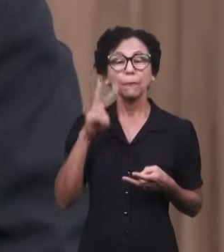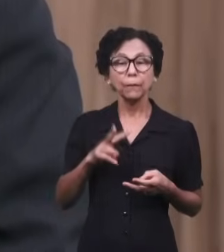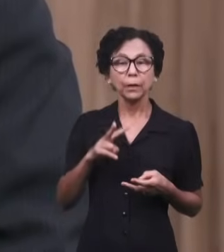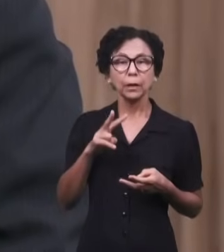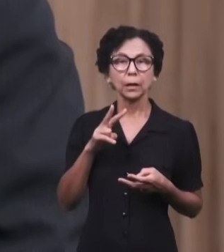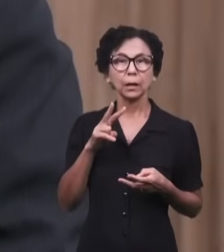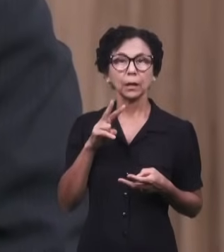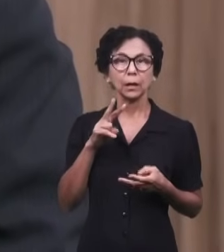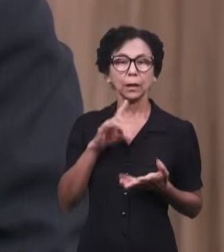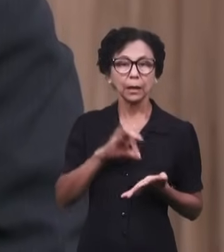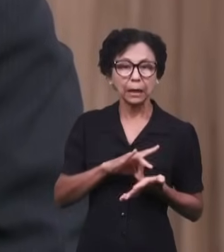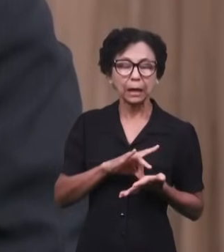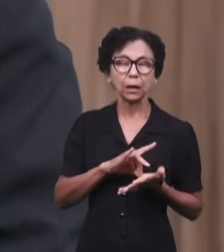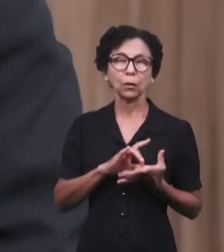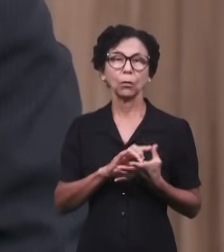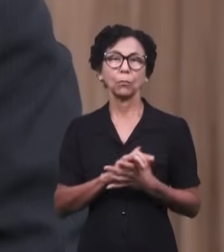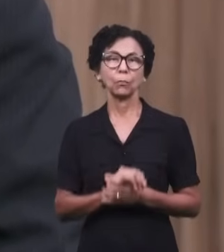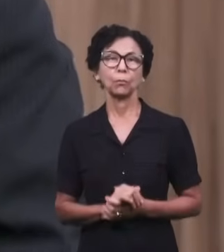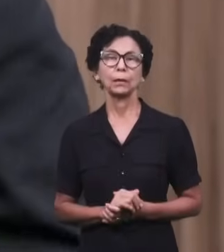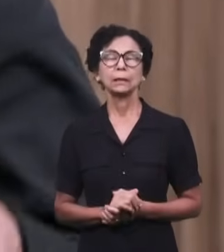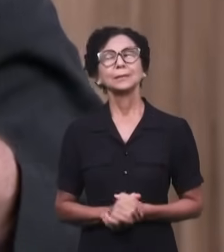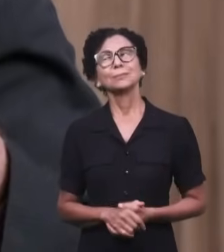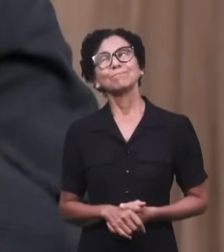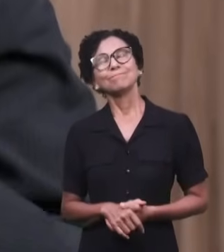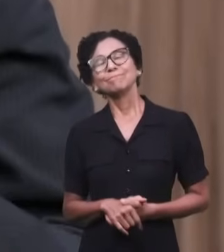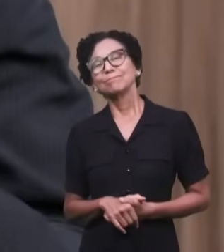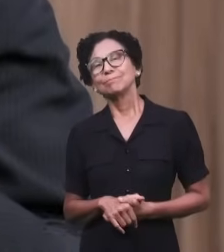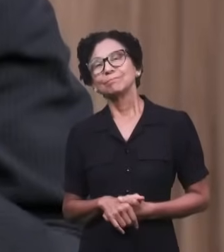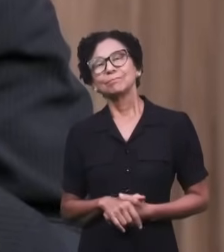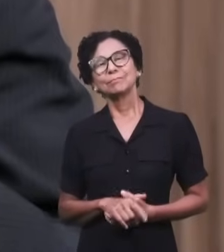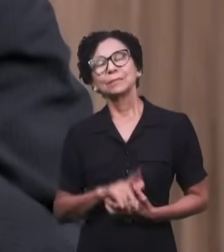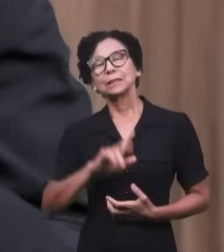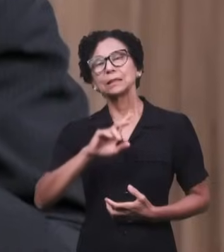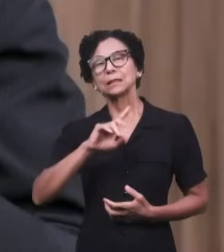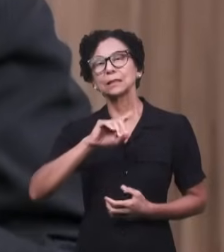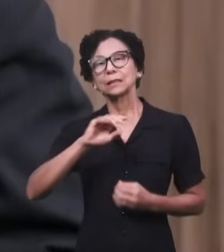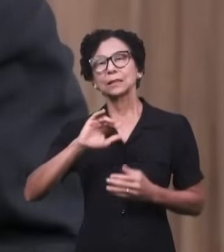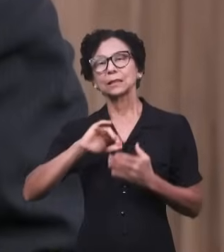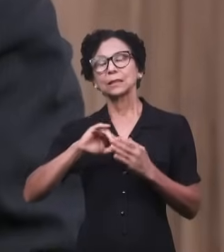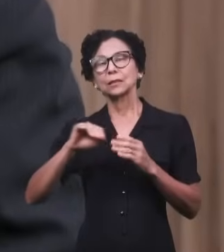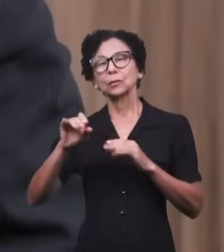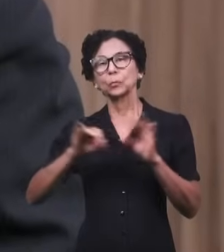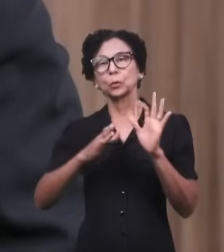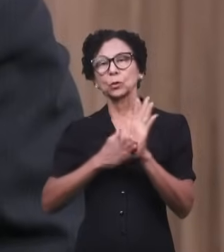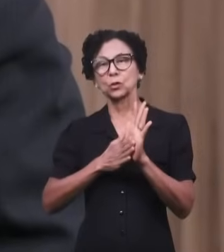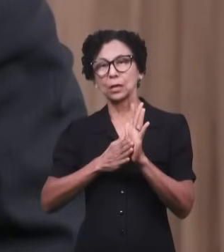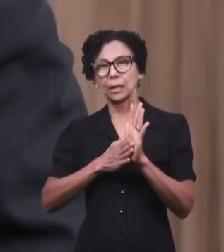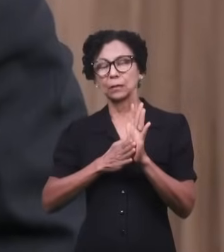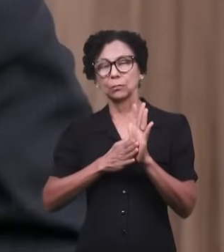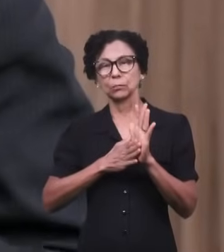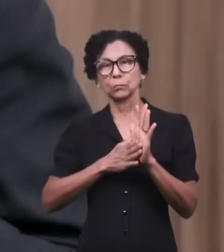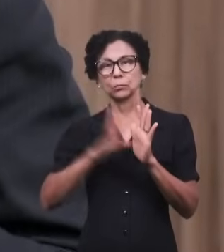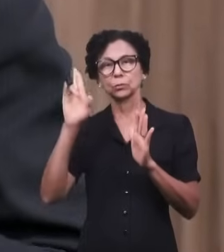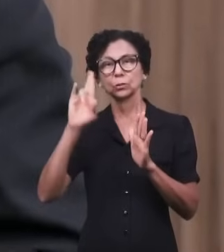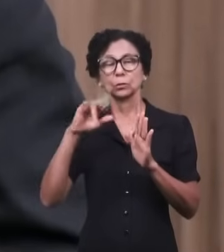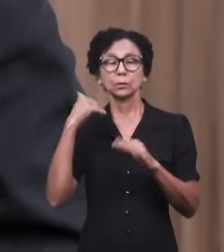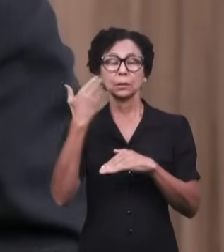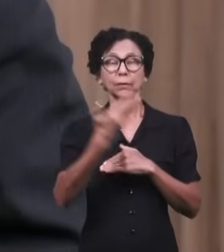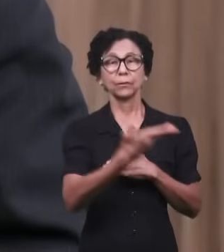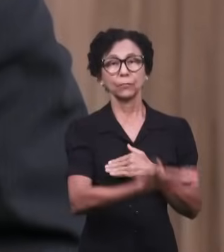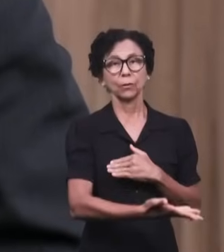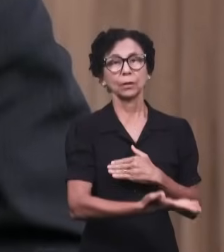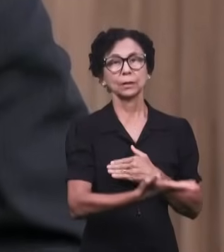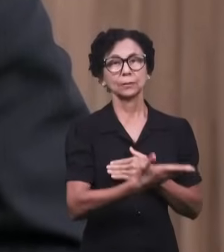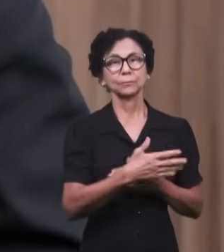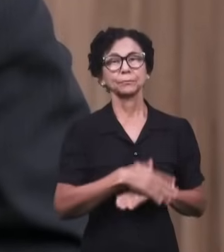não movida, né, não direcionada por aquilo que era o projeto do Senhor para a vida dele. E aqui nós podemos